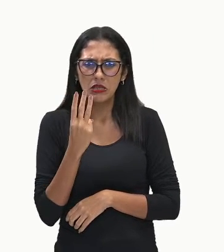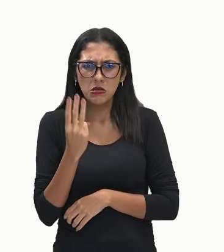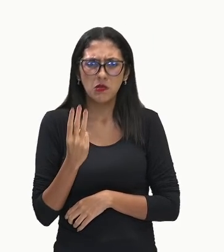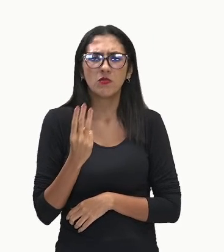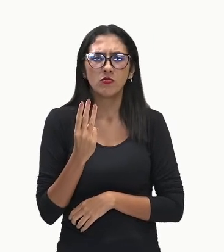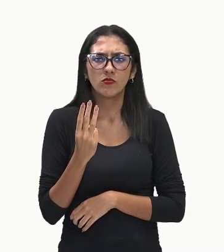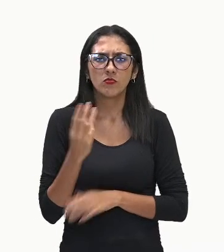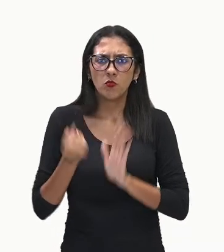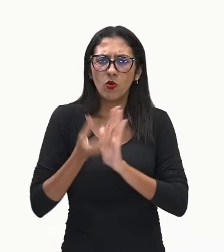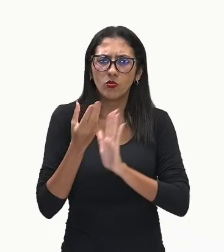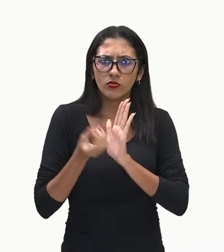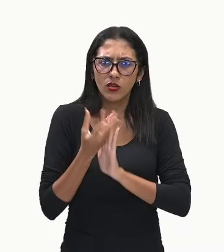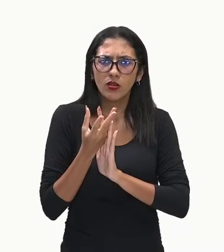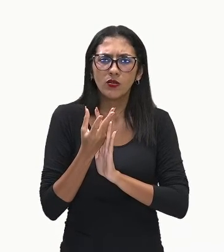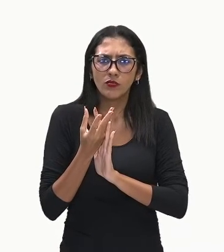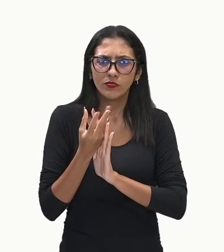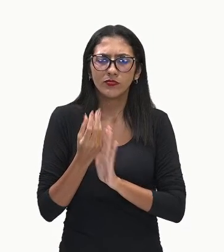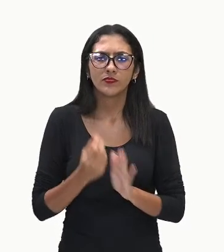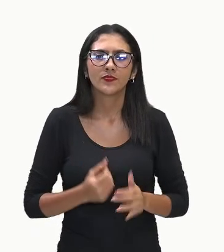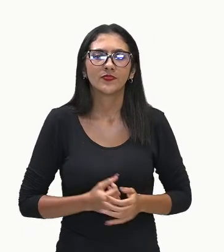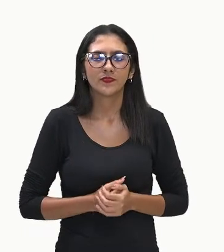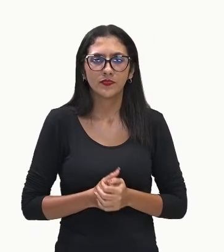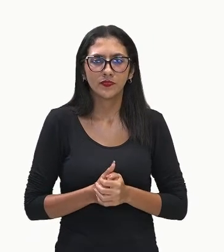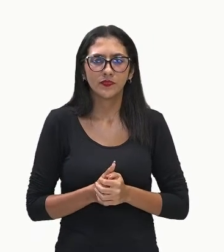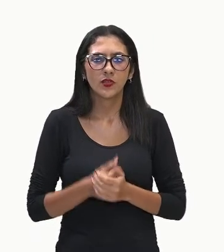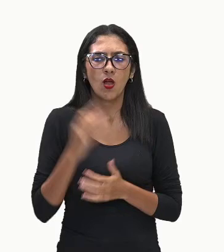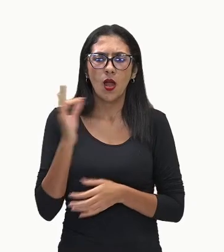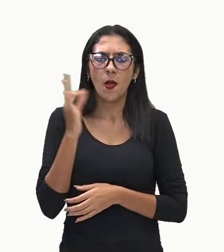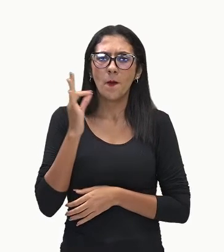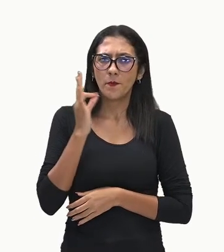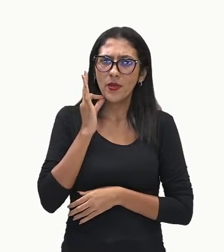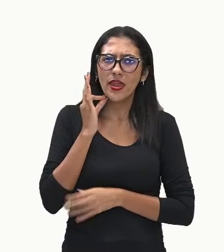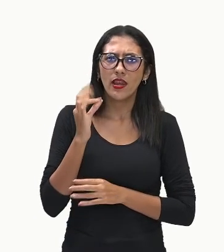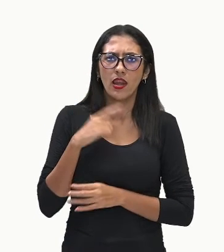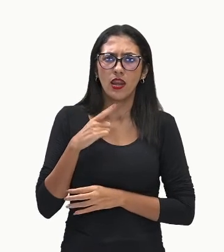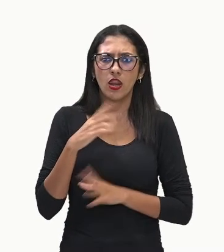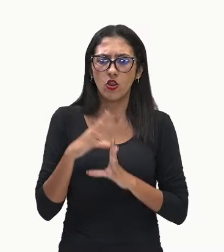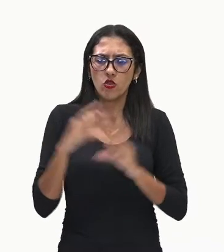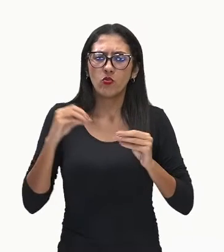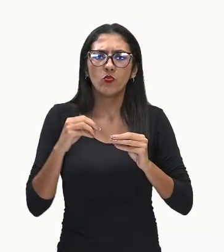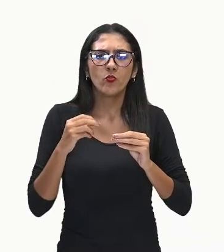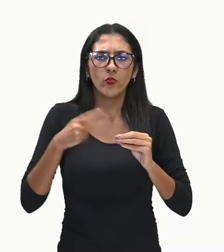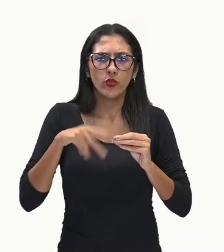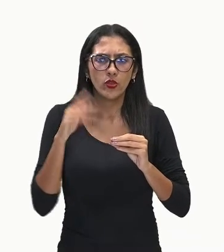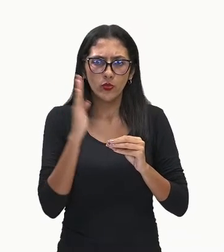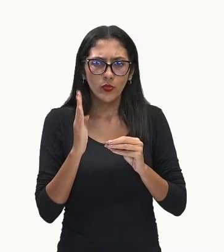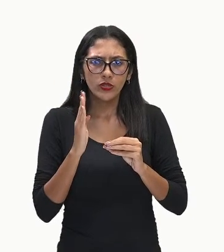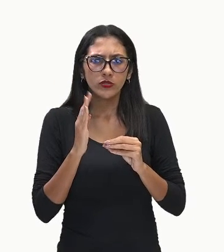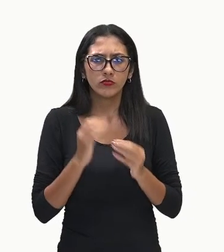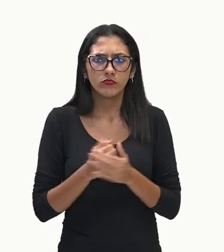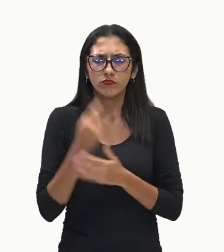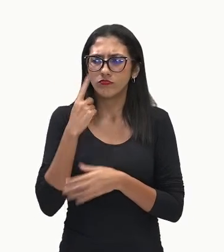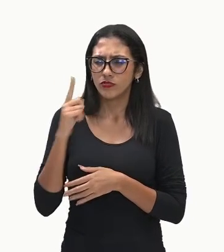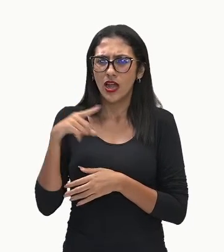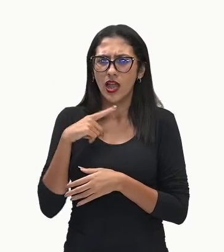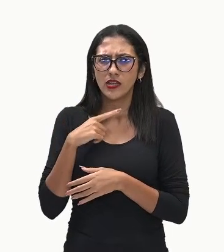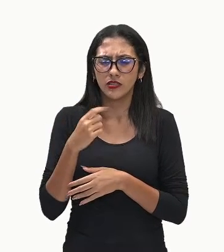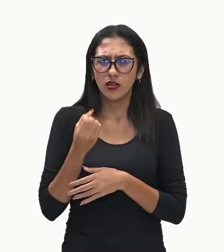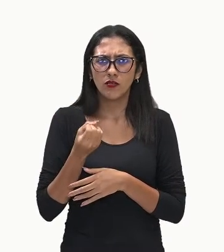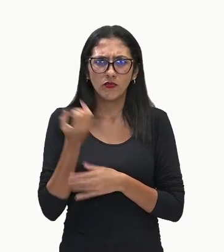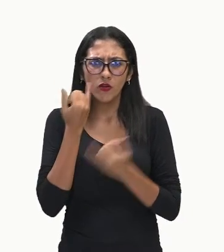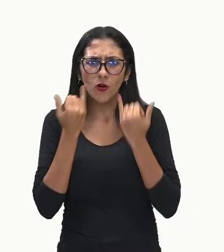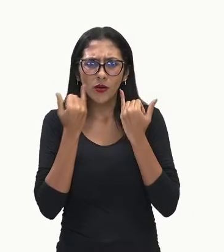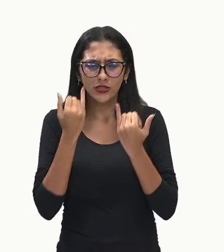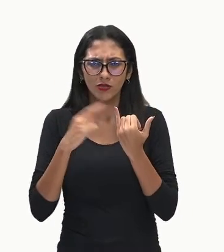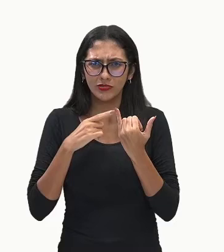As abelhas estão desaparecendo no país. Essa informação aqui consta no gráfico? Não. Então a gente já descarta